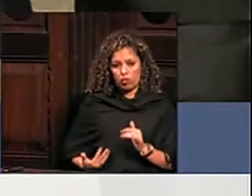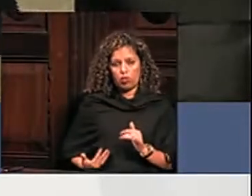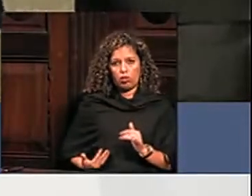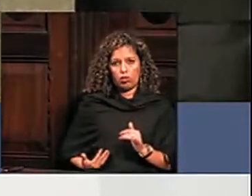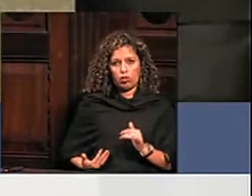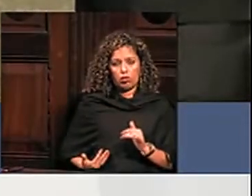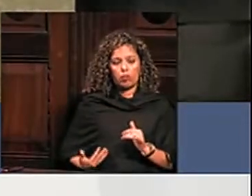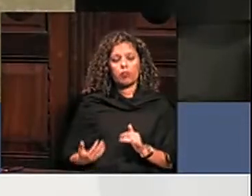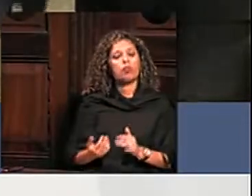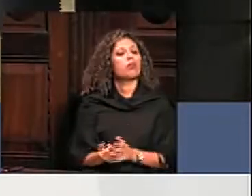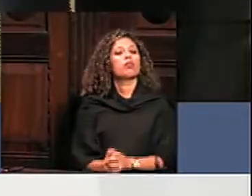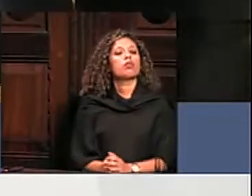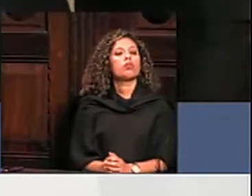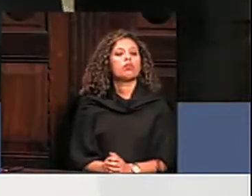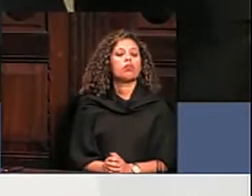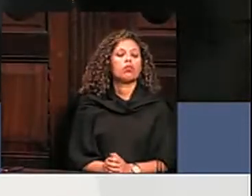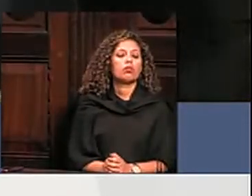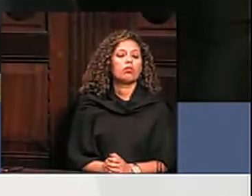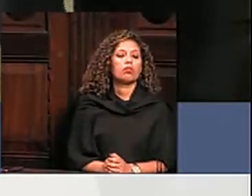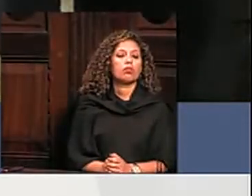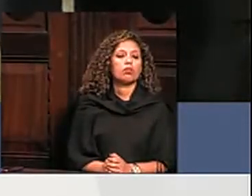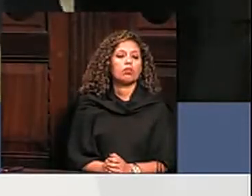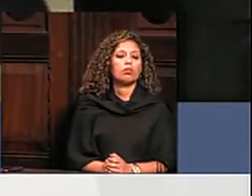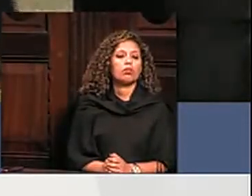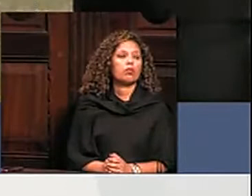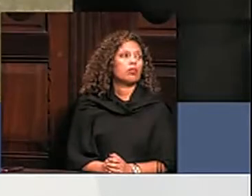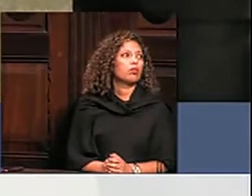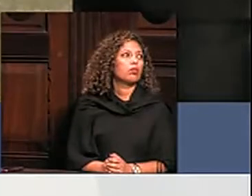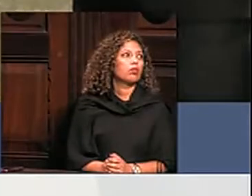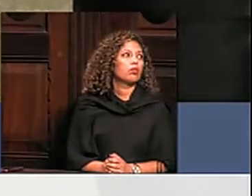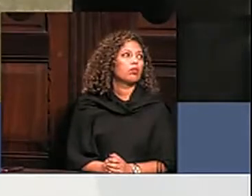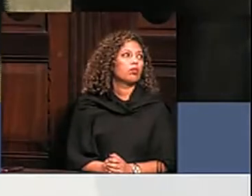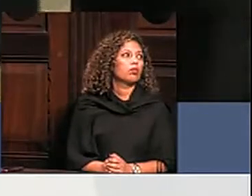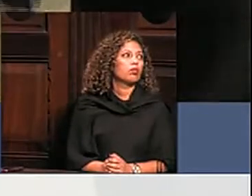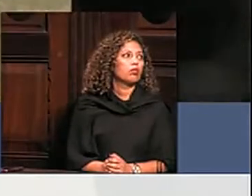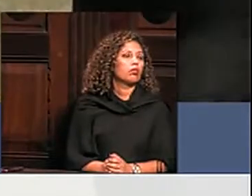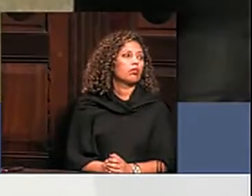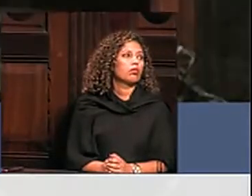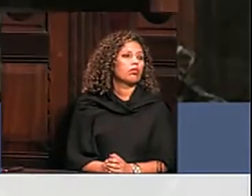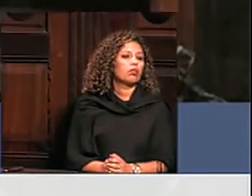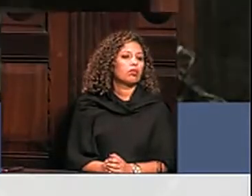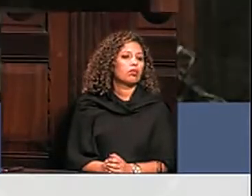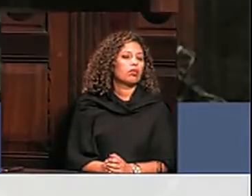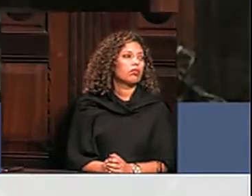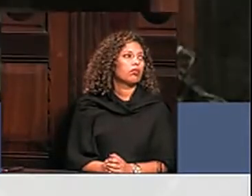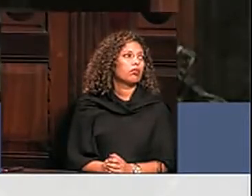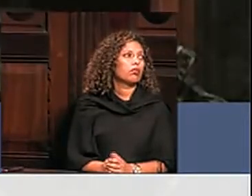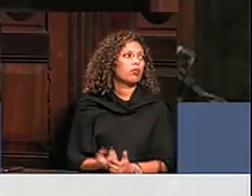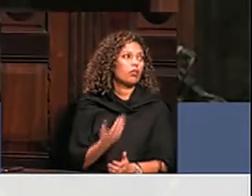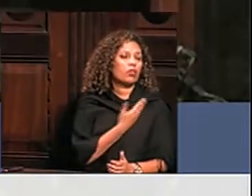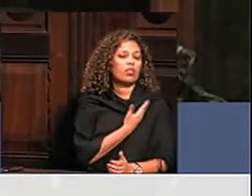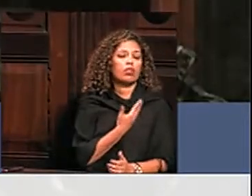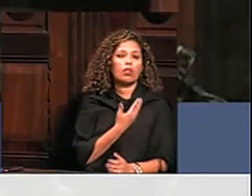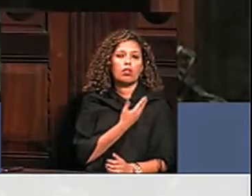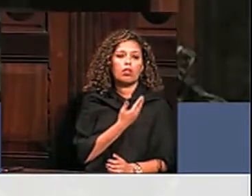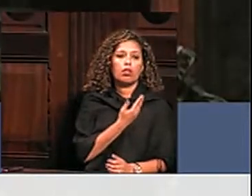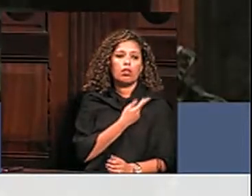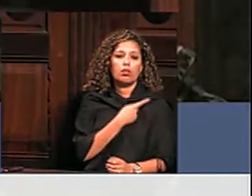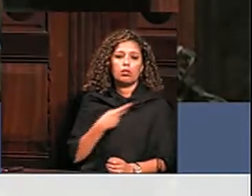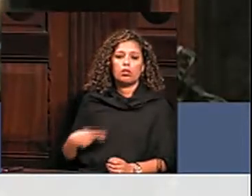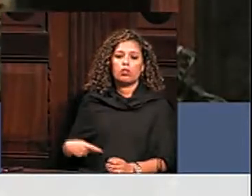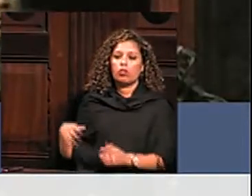cor, aprovo. A presidência chama aqui a atenção do relator, deputado